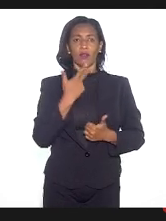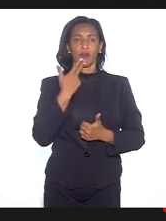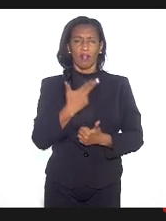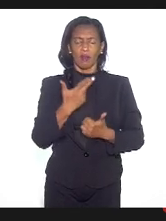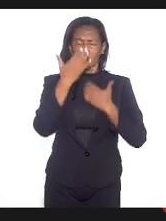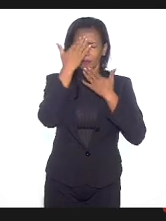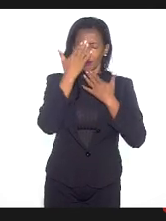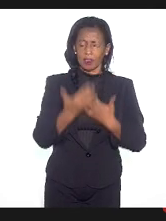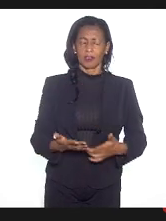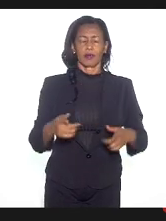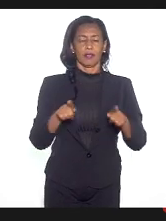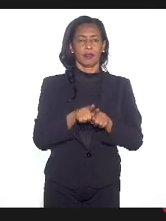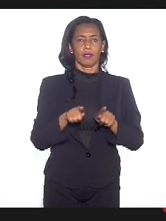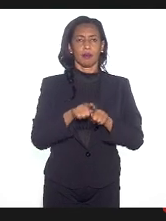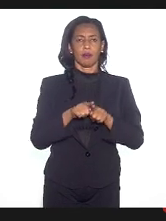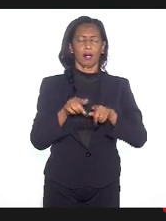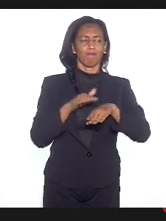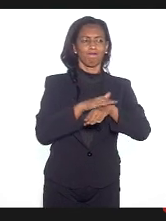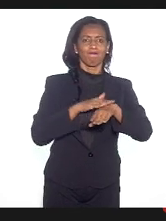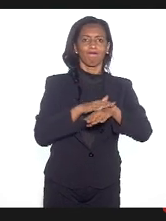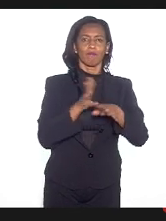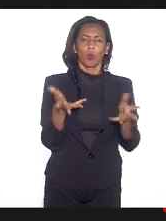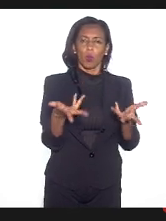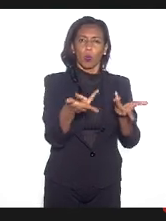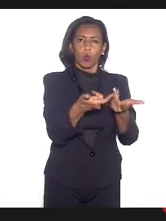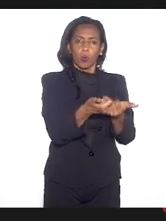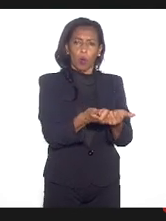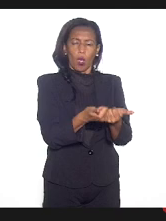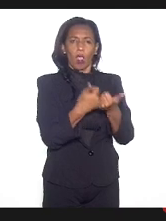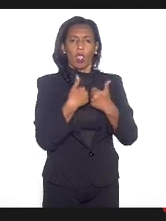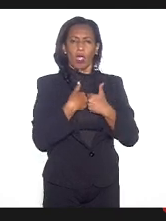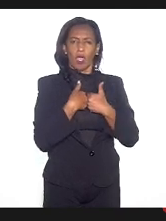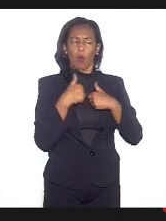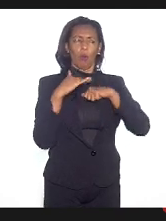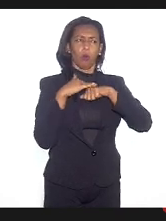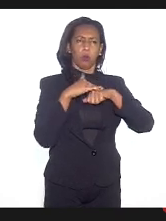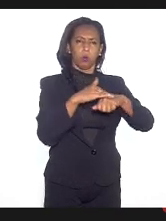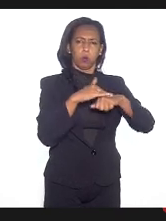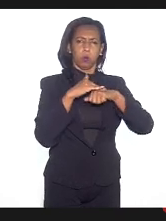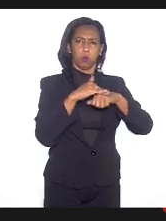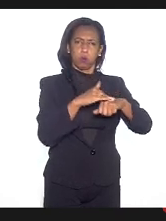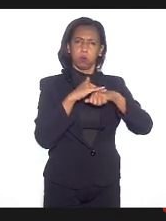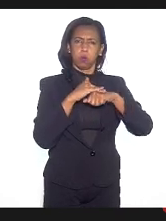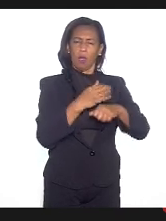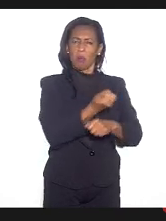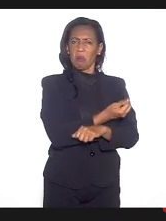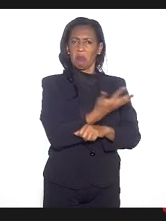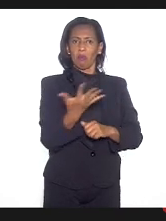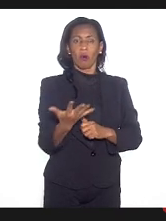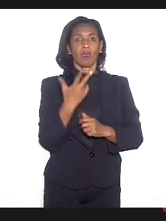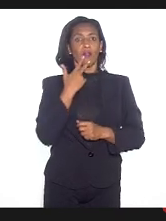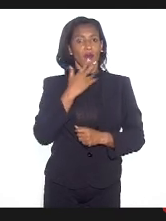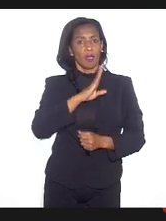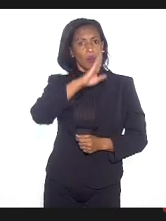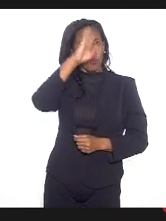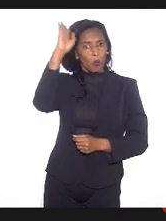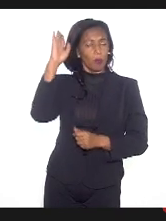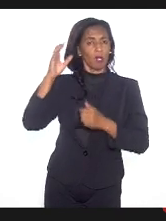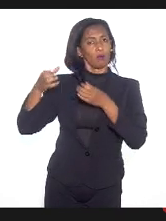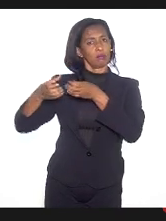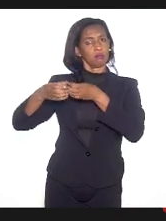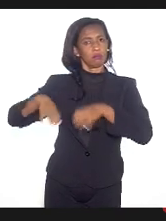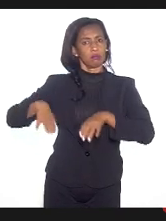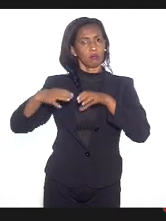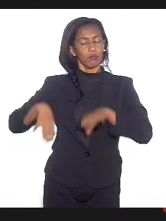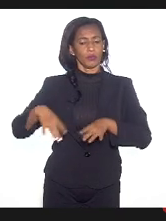e agradecer. A conversa foi excelente, eu tratei de vários assuntos, e chegou-se ao assunto da questão dos bombeiros, dos concursados